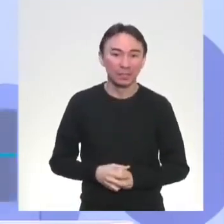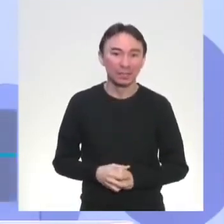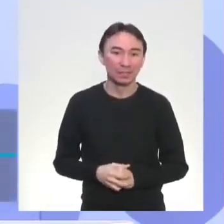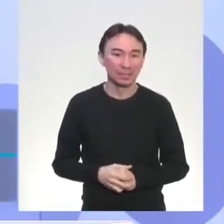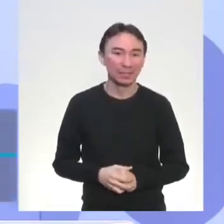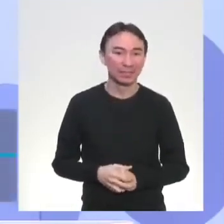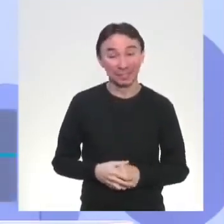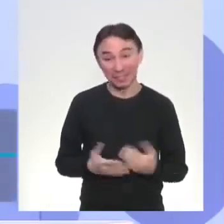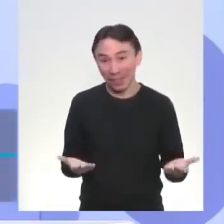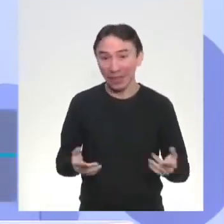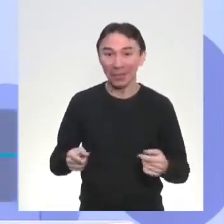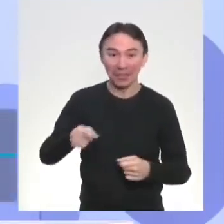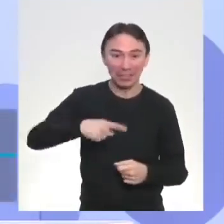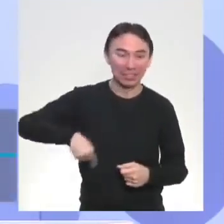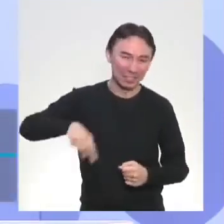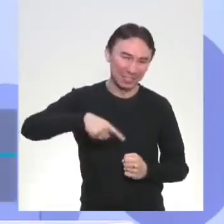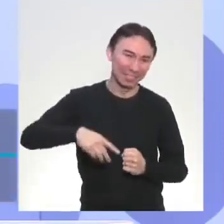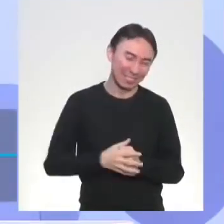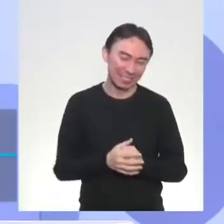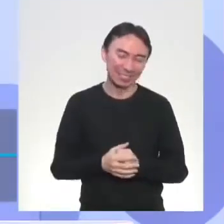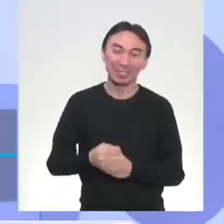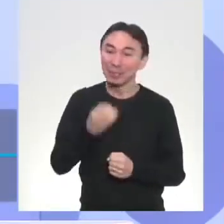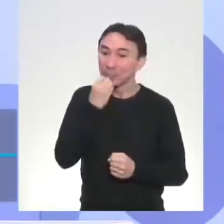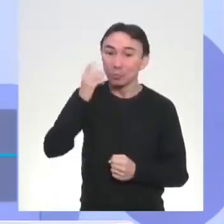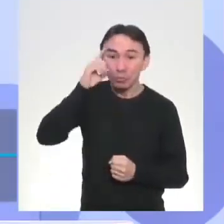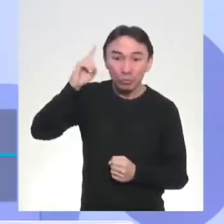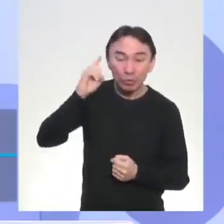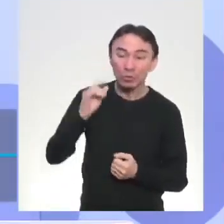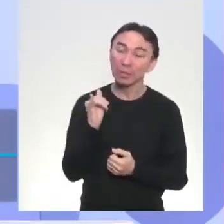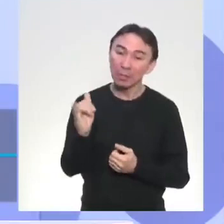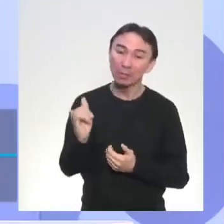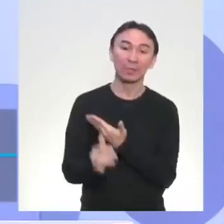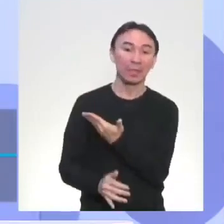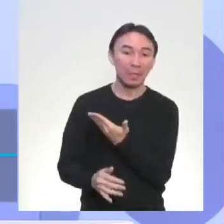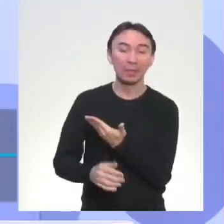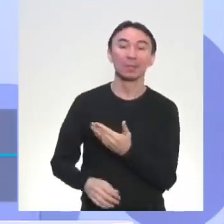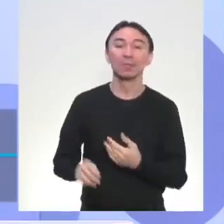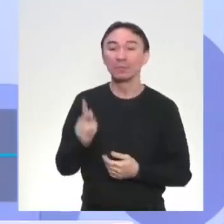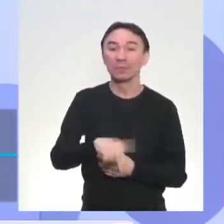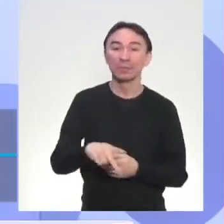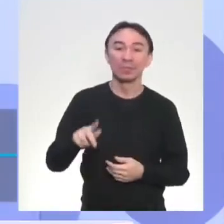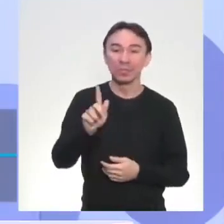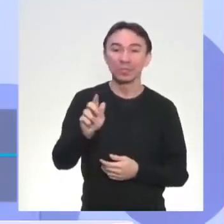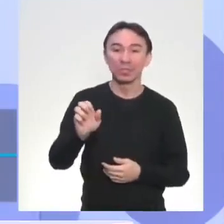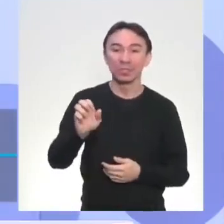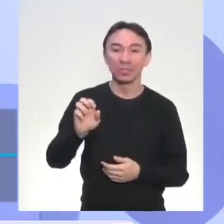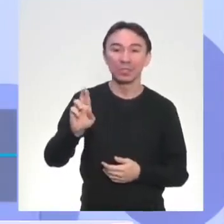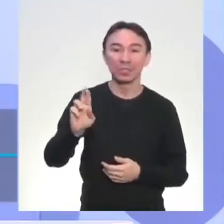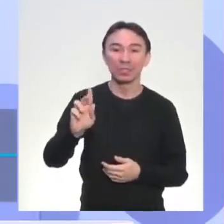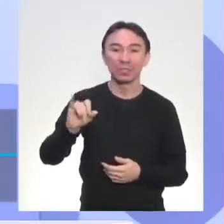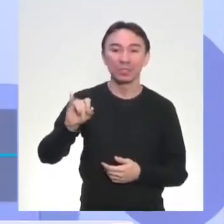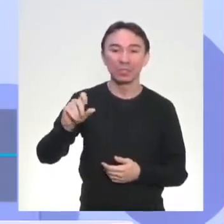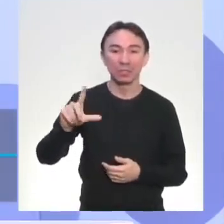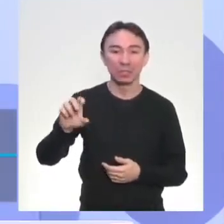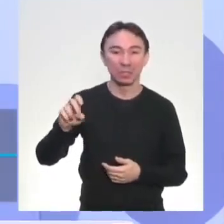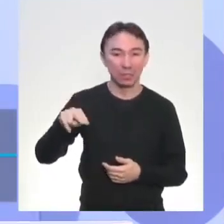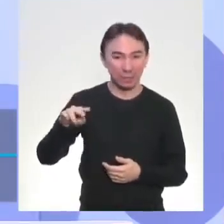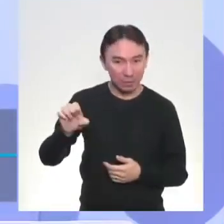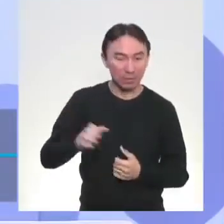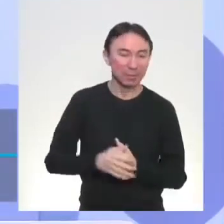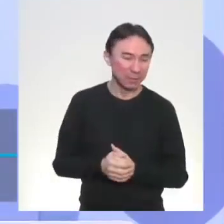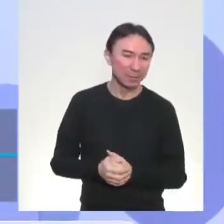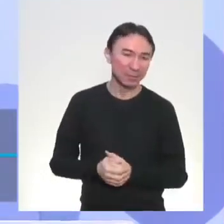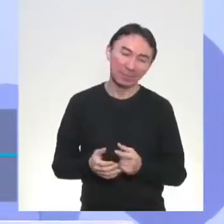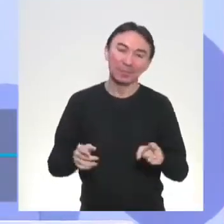Deixamos aqui o nosso bom dia, em nome da professora Gerzilene, tá? Dando um bom dia aqui para todos que participam da nossa